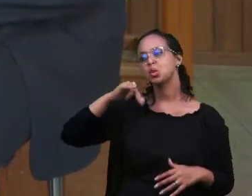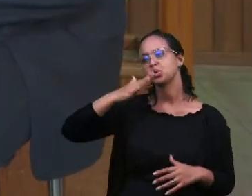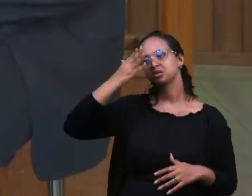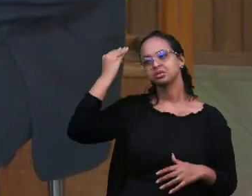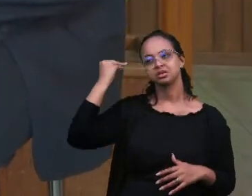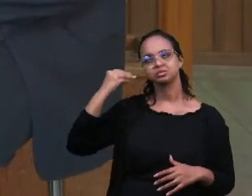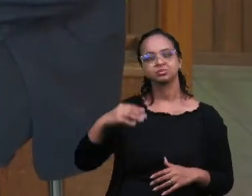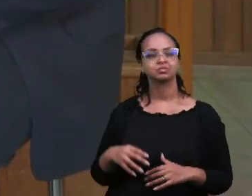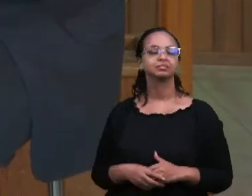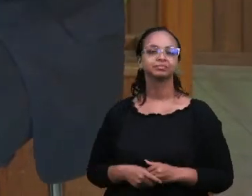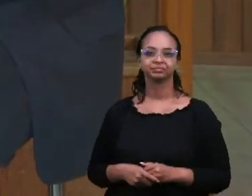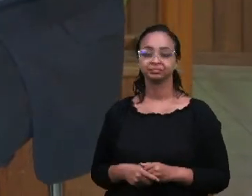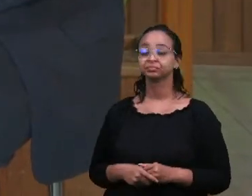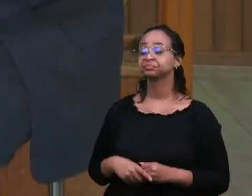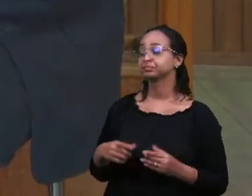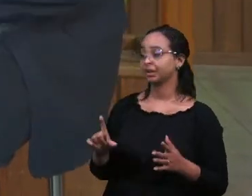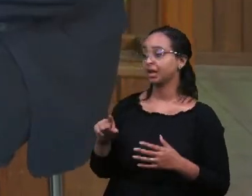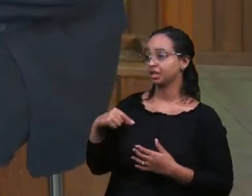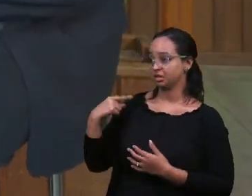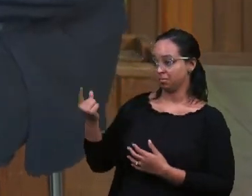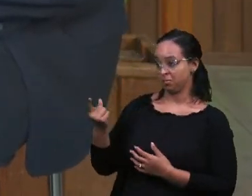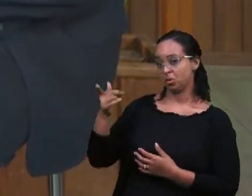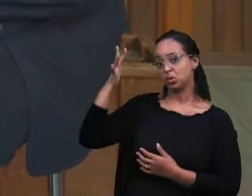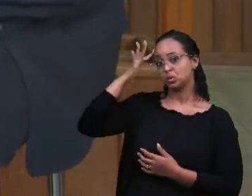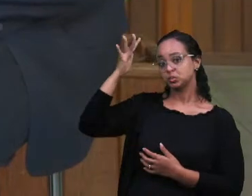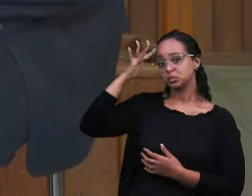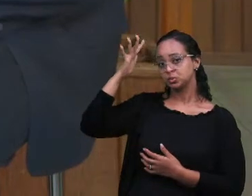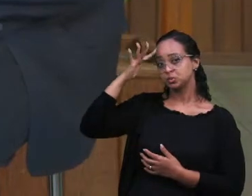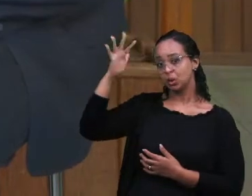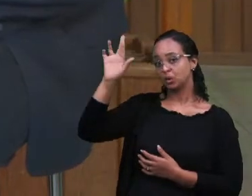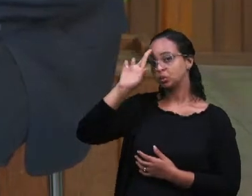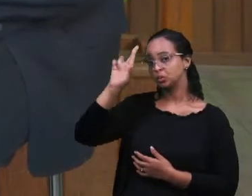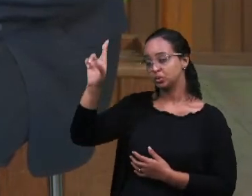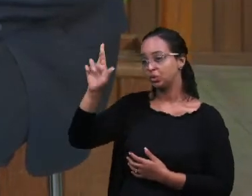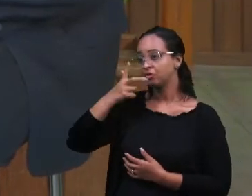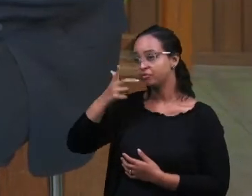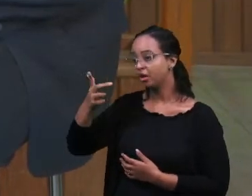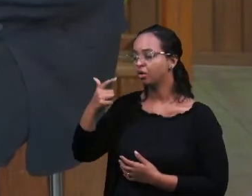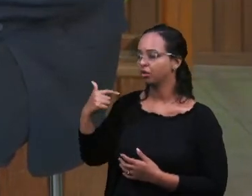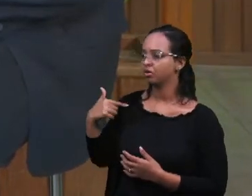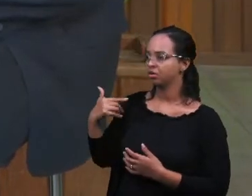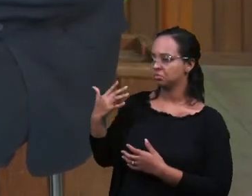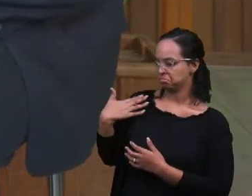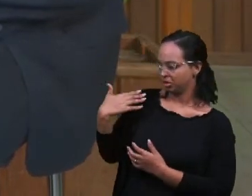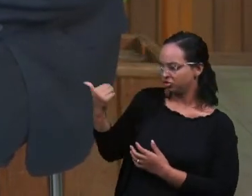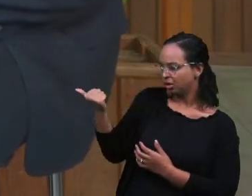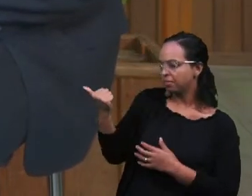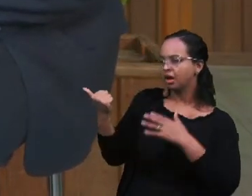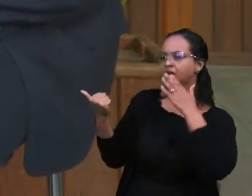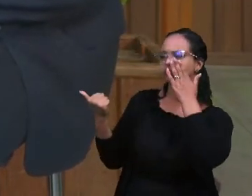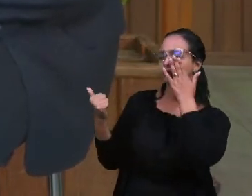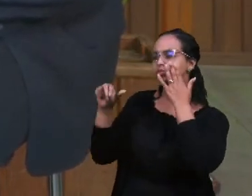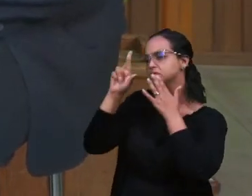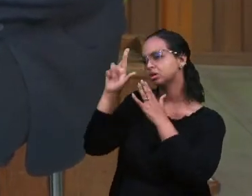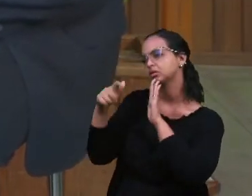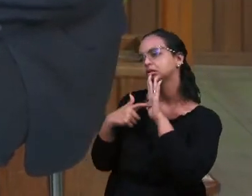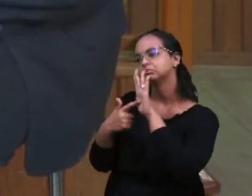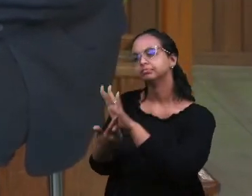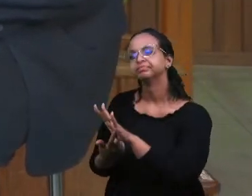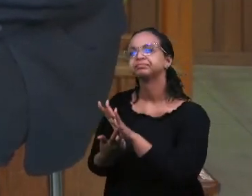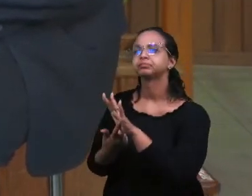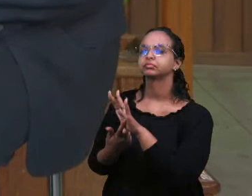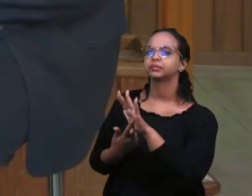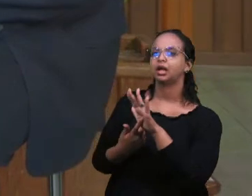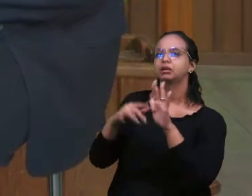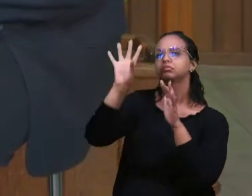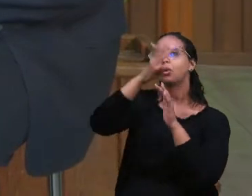mais. E depois desse sonho que o Senhor me chamava, E o Senhor mostrava todo um quadro de família